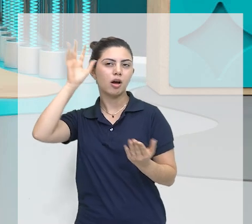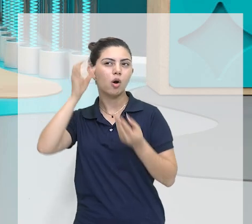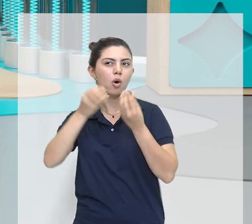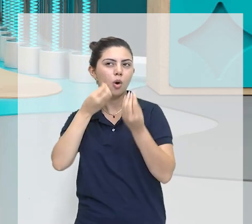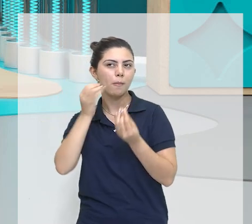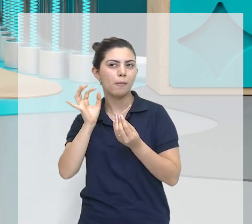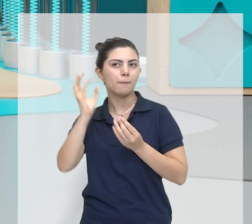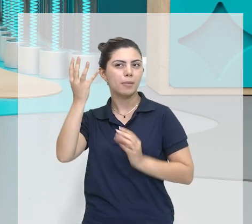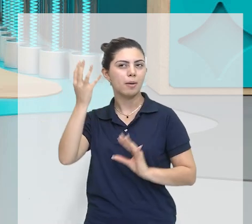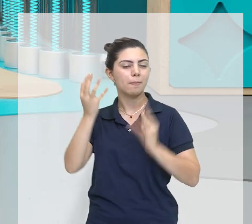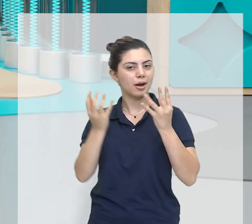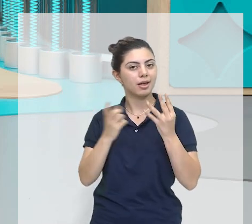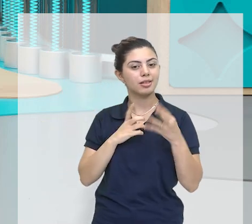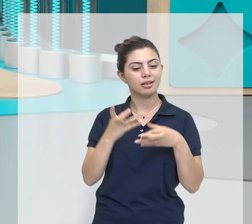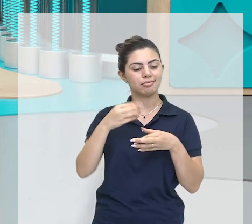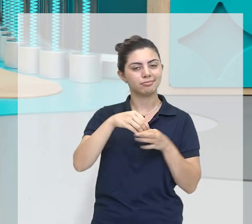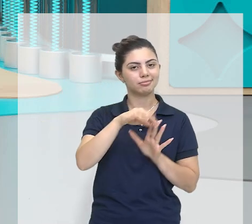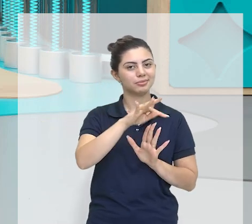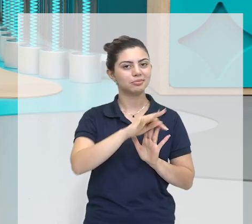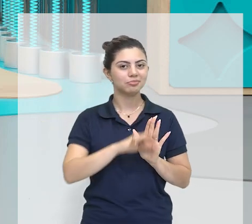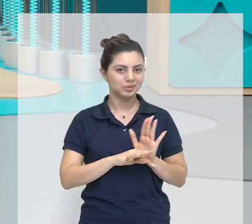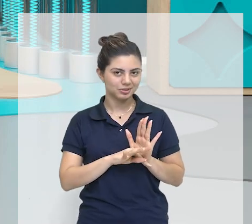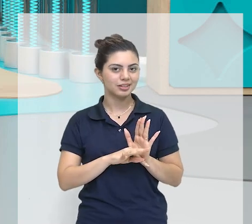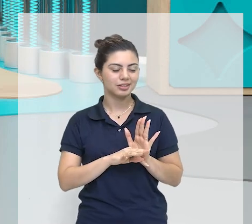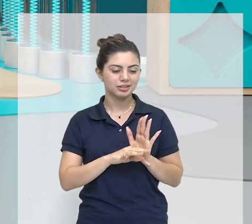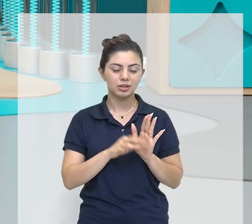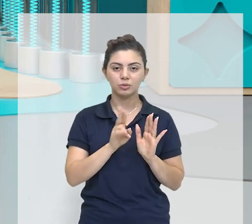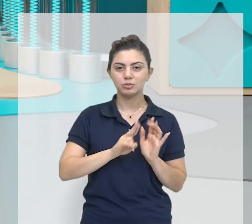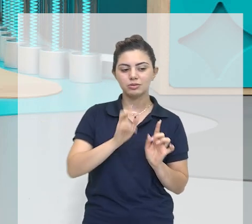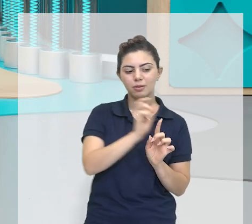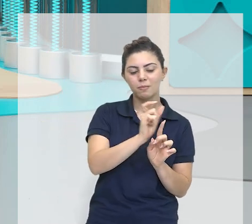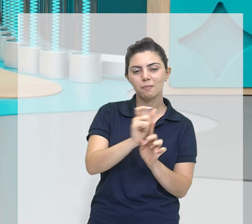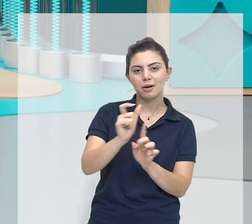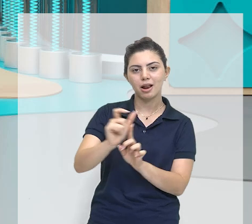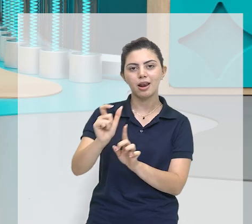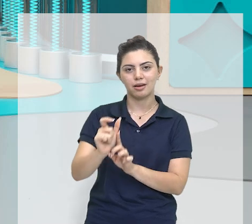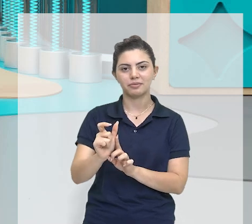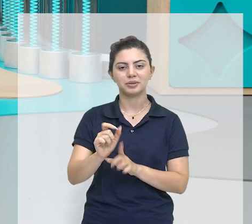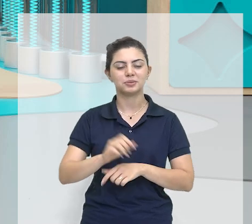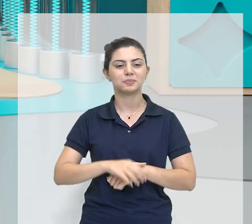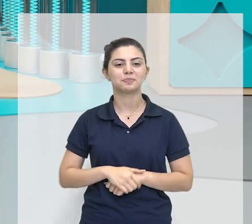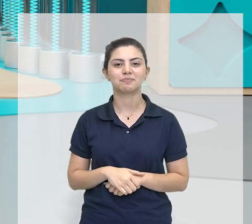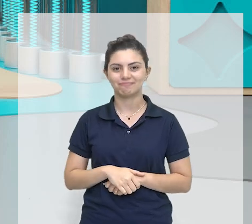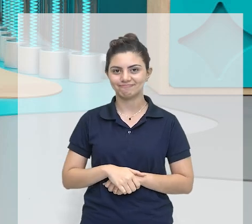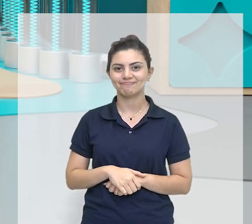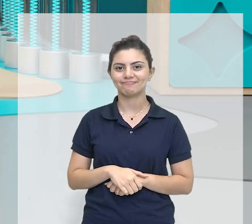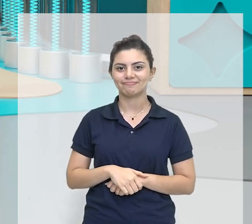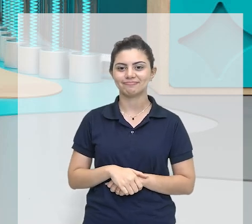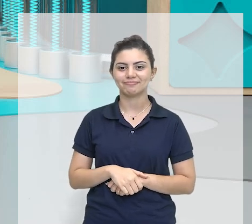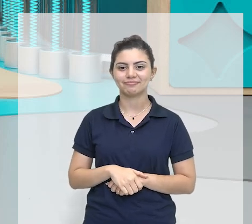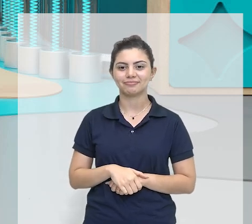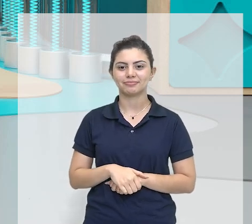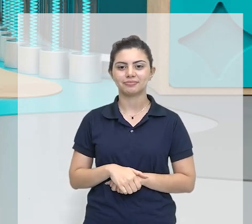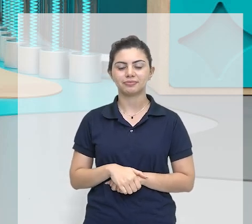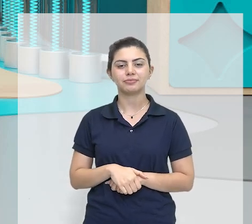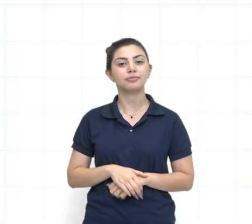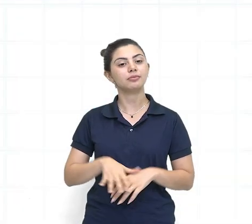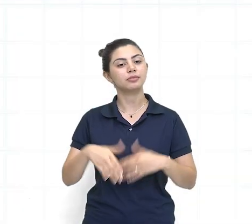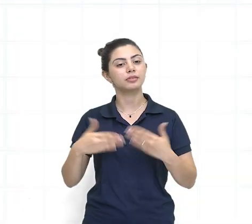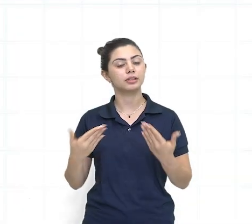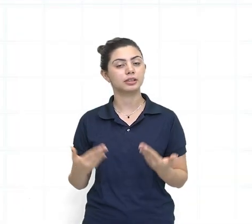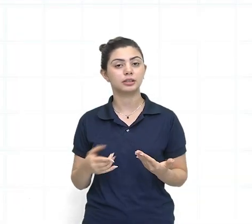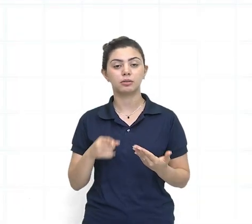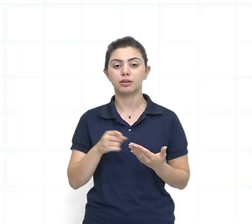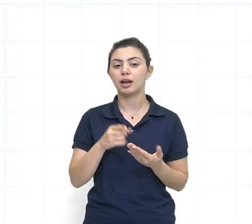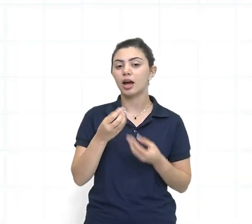determinadas coisas que estão descritas, né, por meio de palavras no poema, certo? Então, a maioria